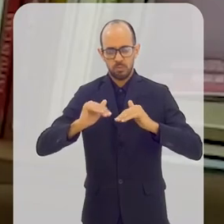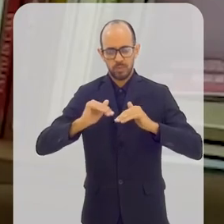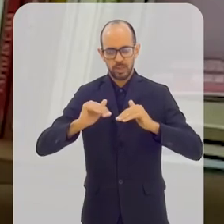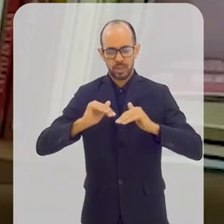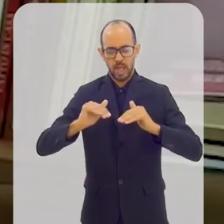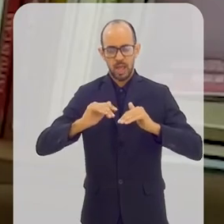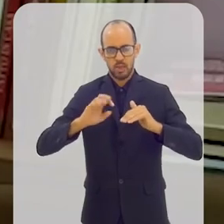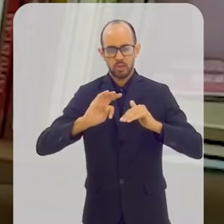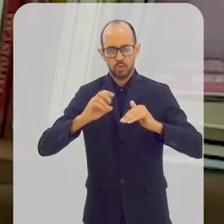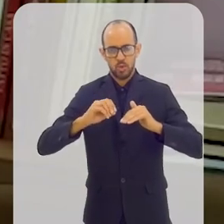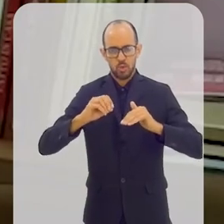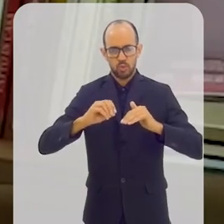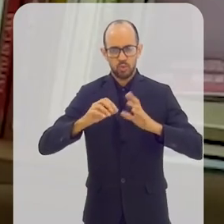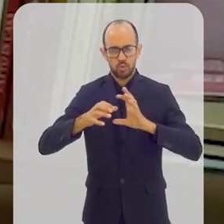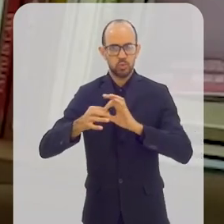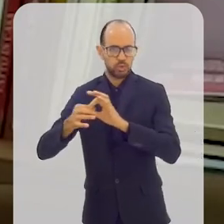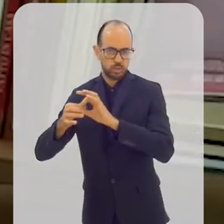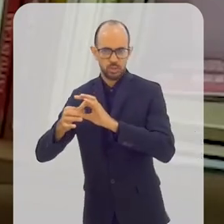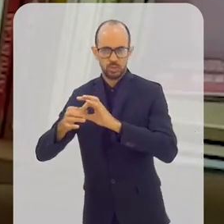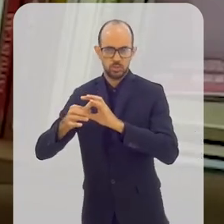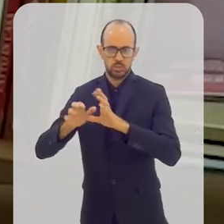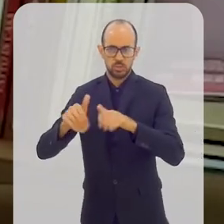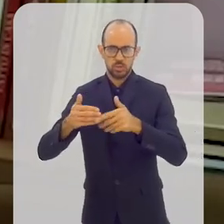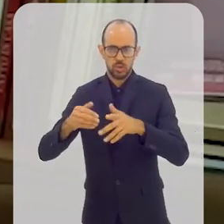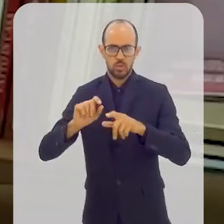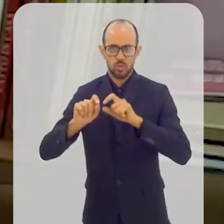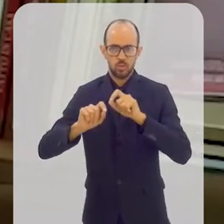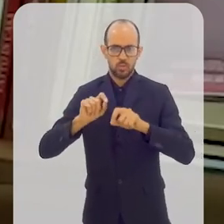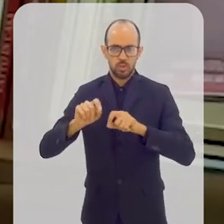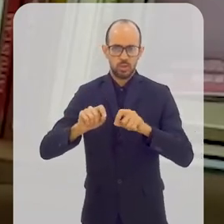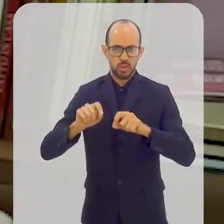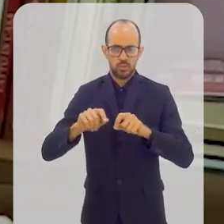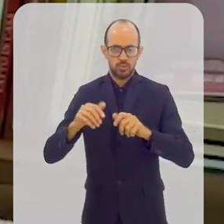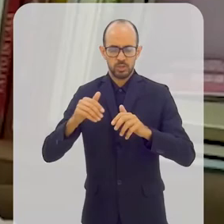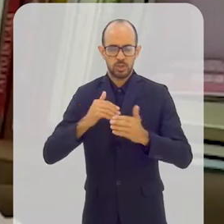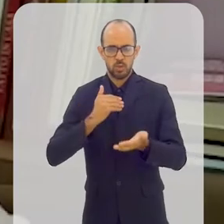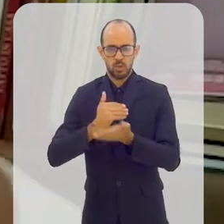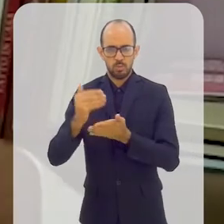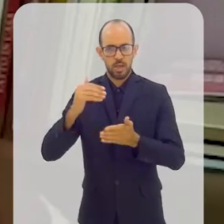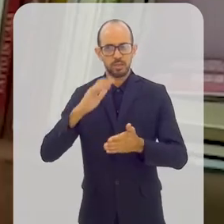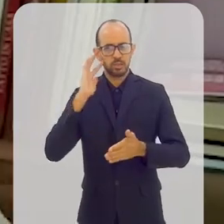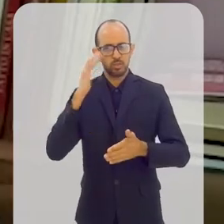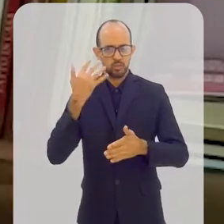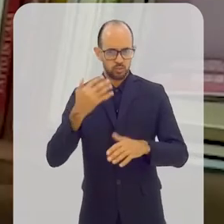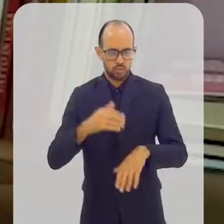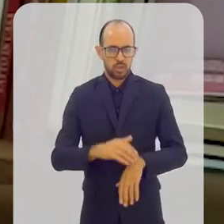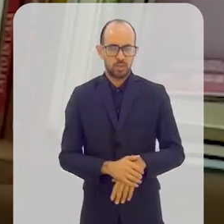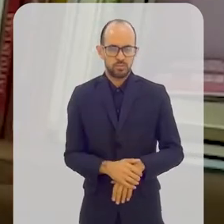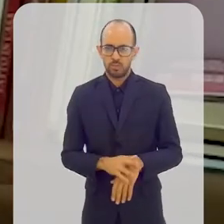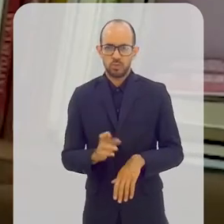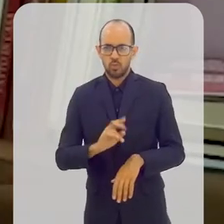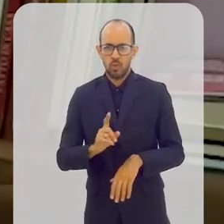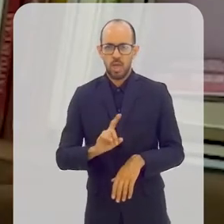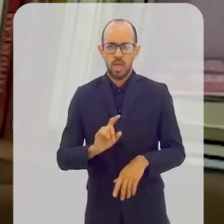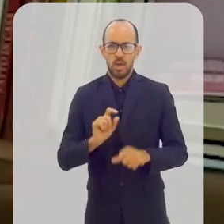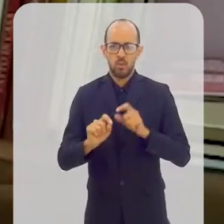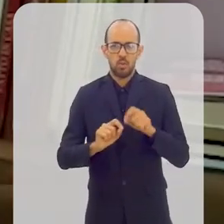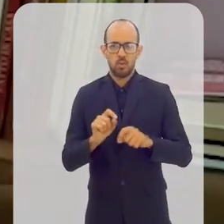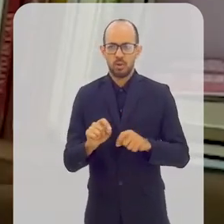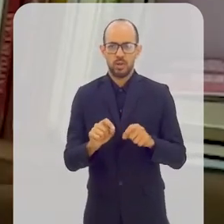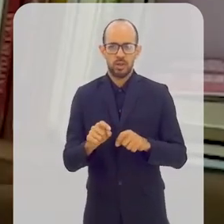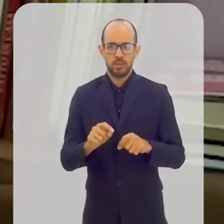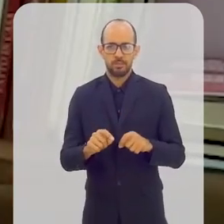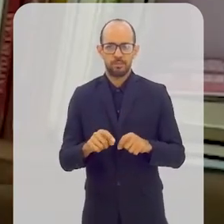mover todo o processo, então você daí começa a acontecer as soluções. As soluções não é que elas